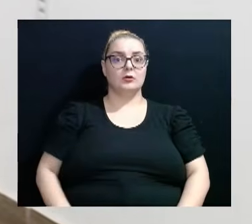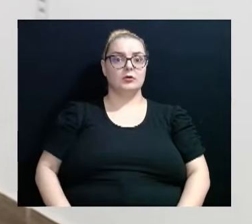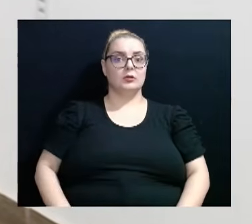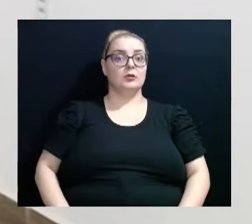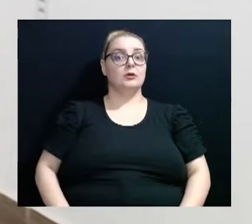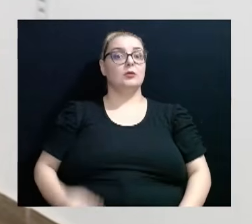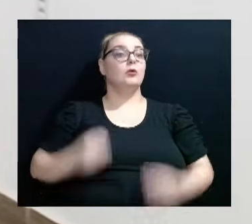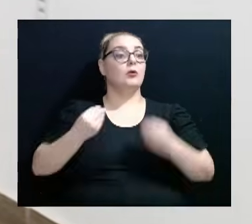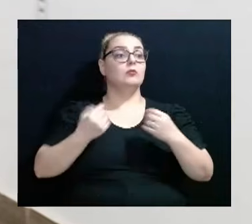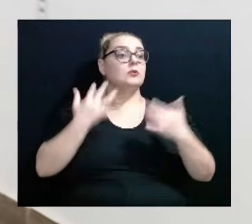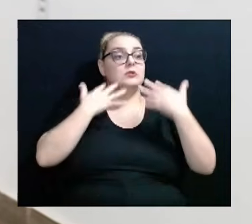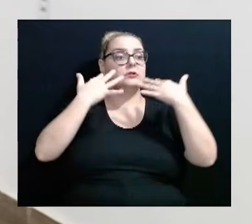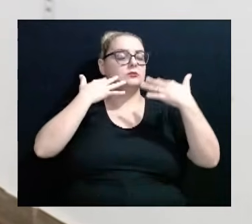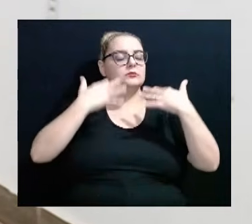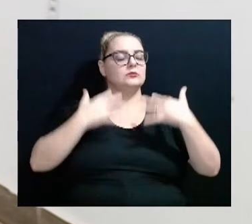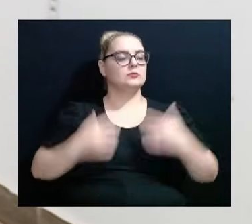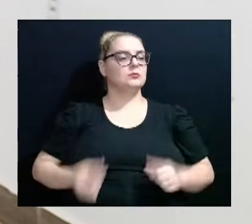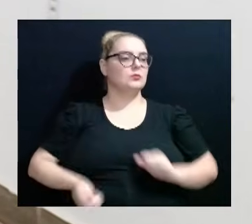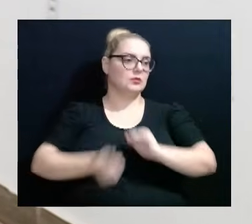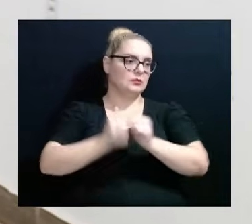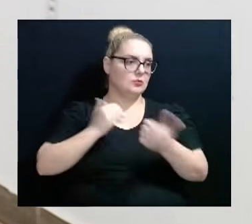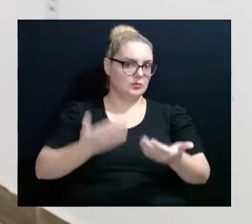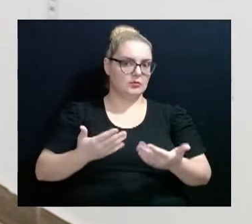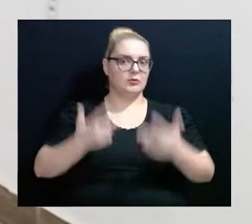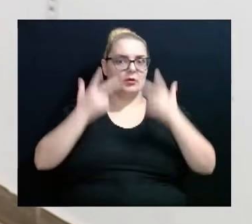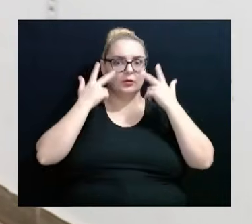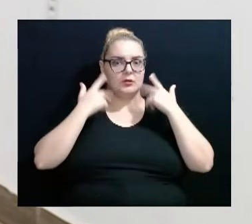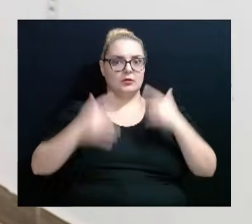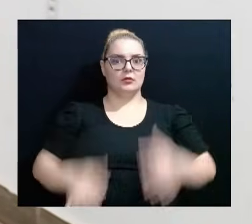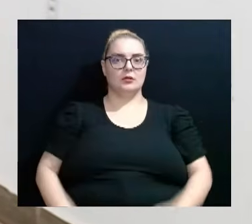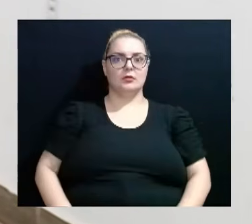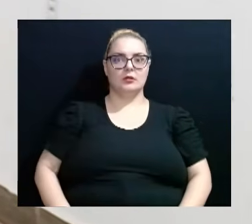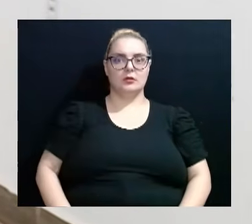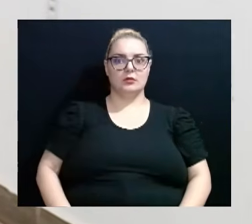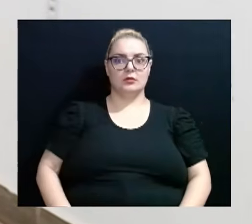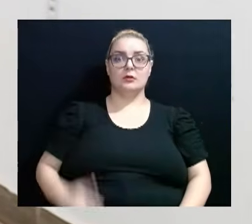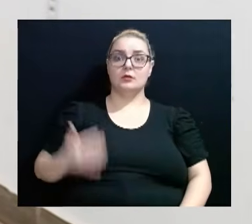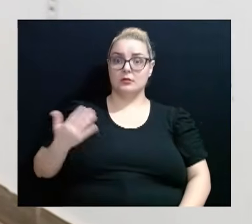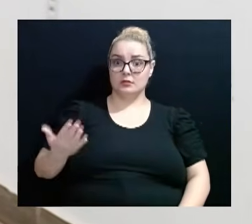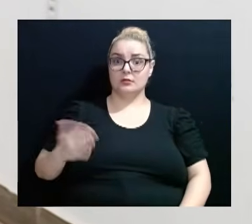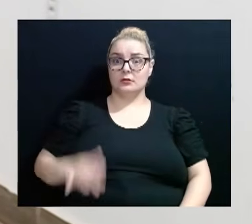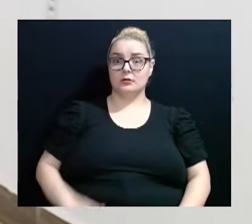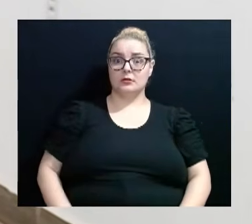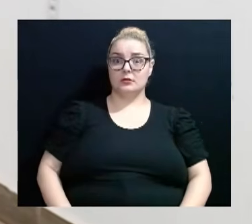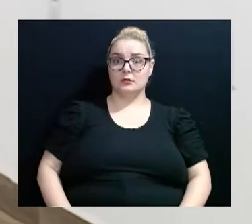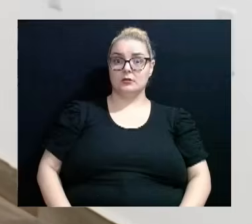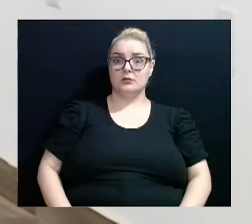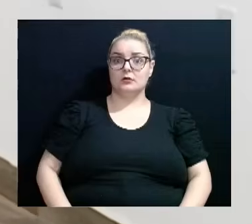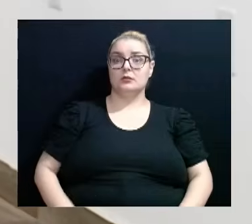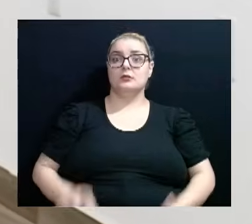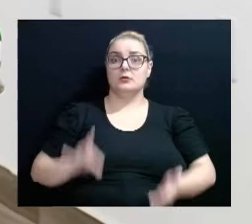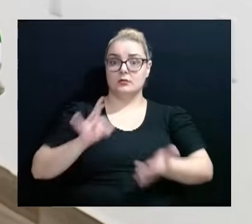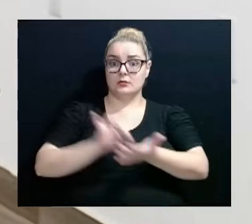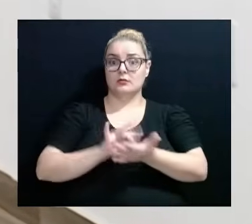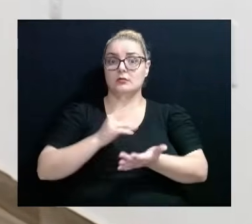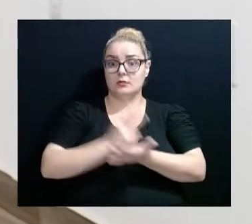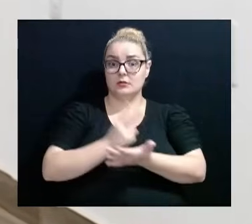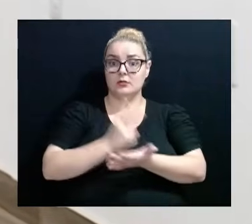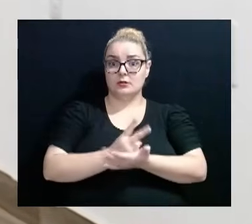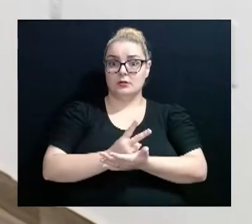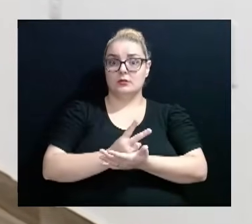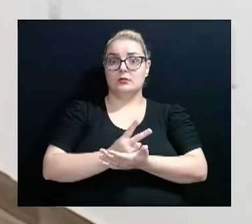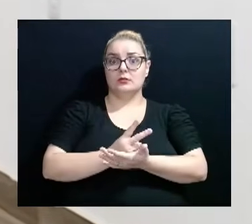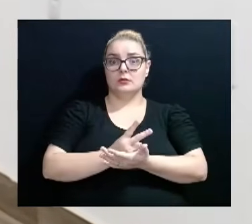daqui a pouquinho com eles. Como é que foi também despertar esse interesse neles por esse esporte? Foi algo muito natural? Então,